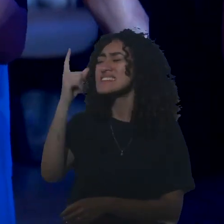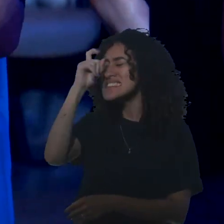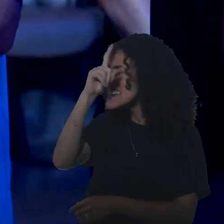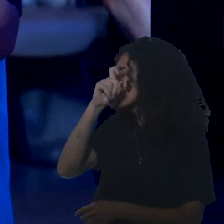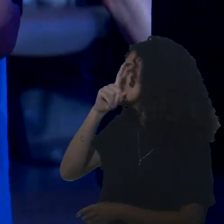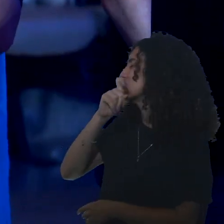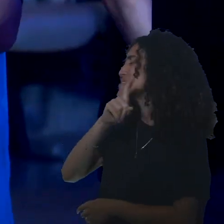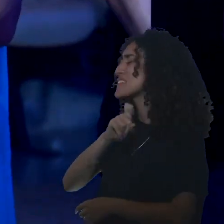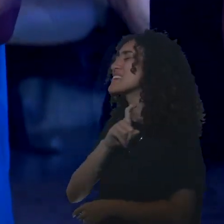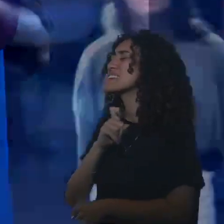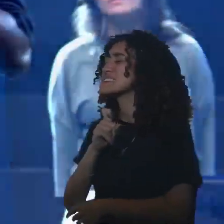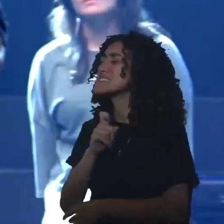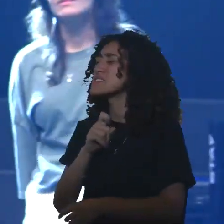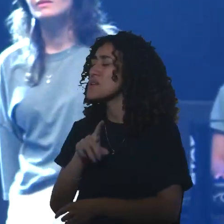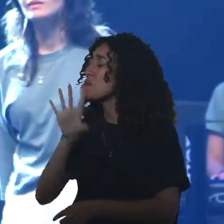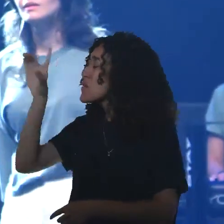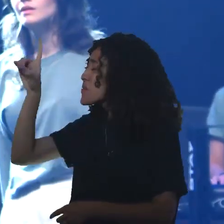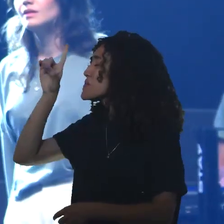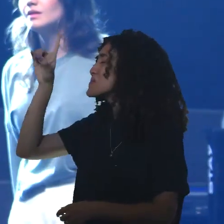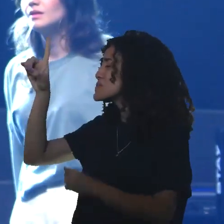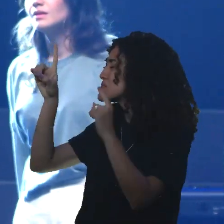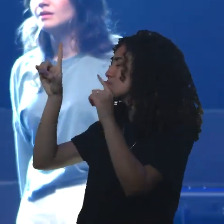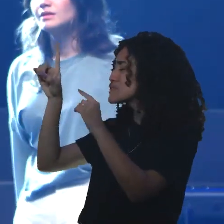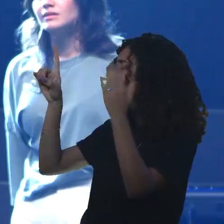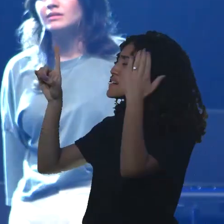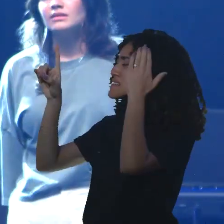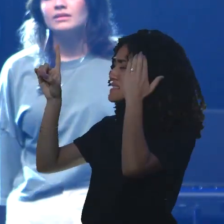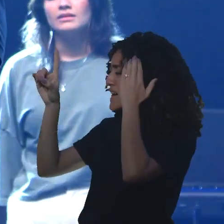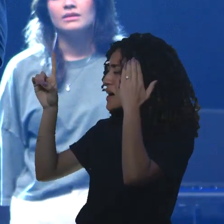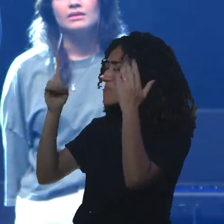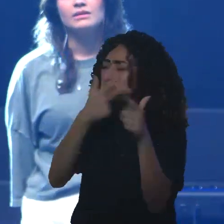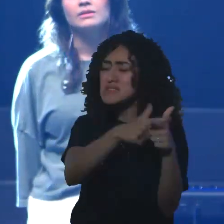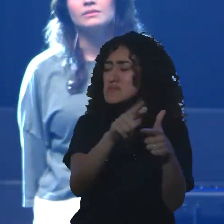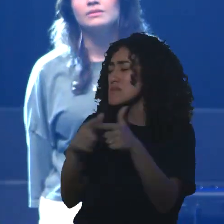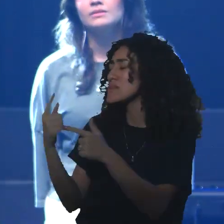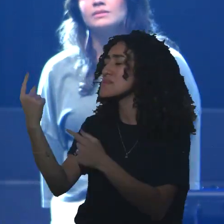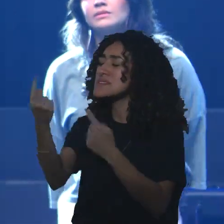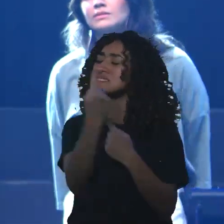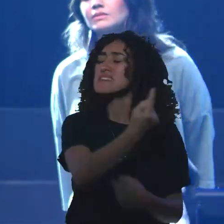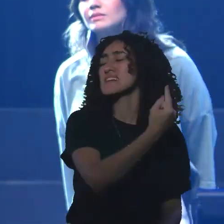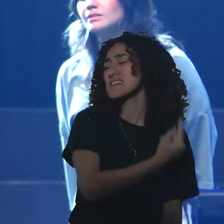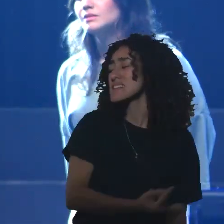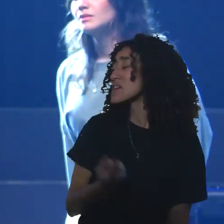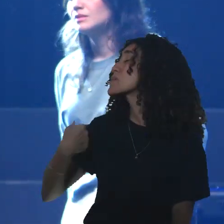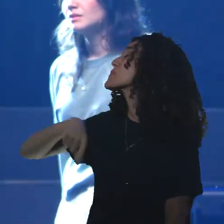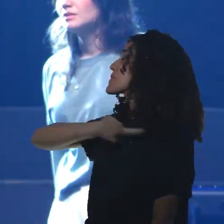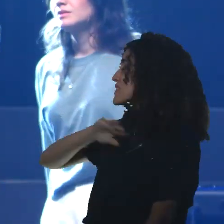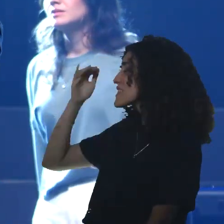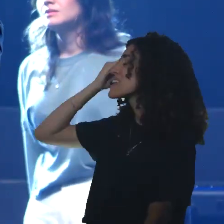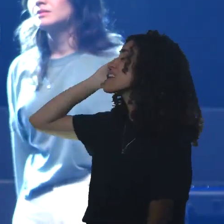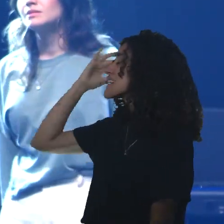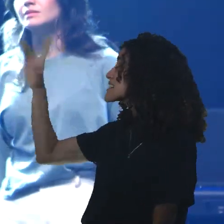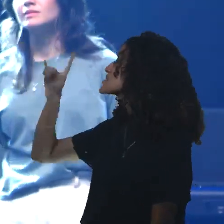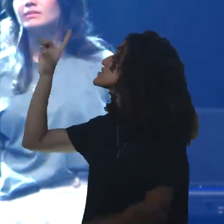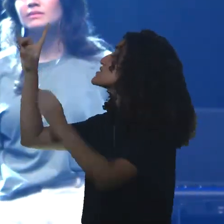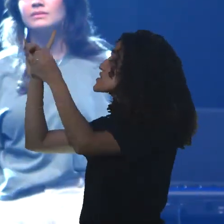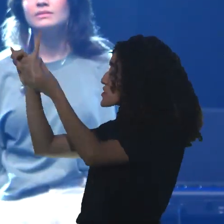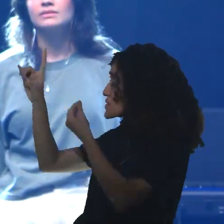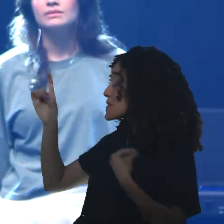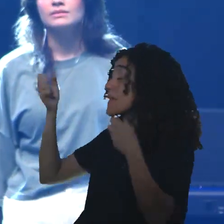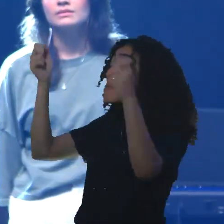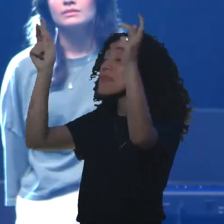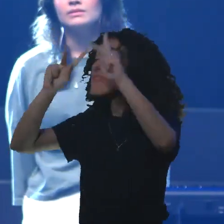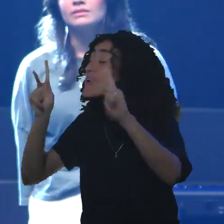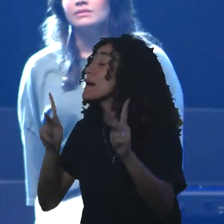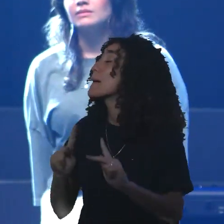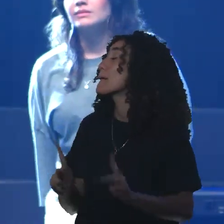legal. Senhor, nós entendemos que o Senhor é o Deus da paz, Deus. Que o